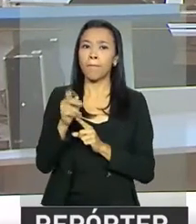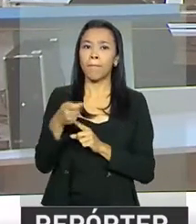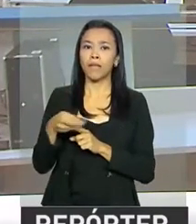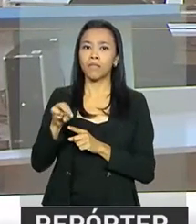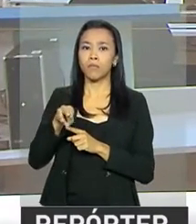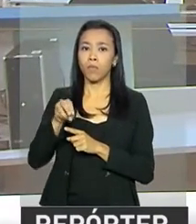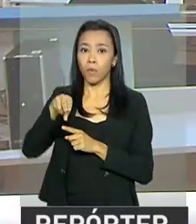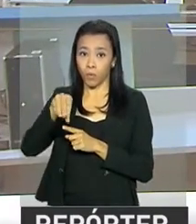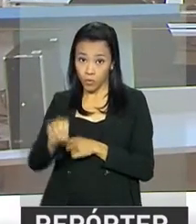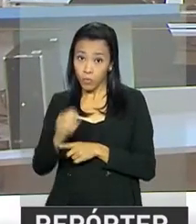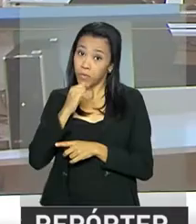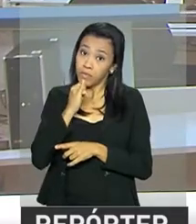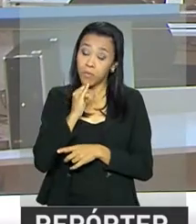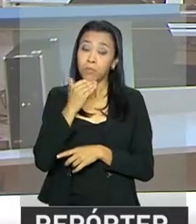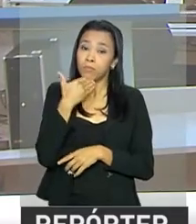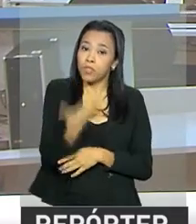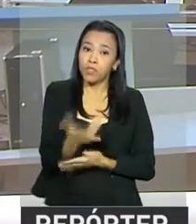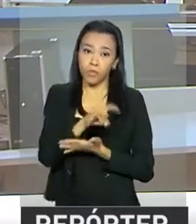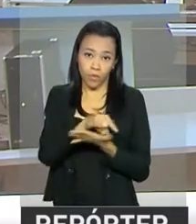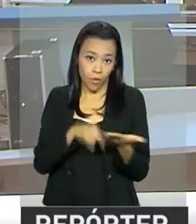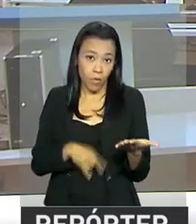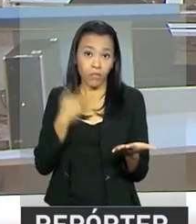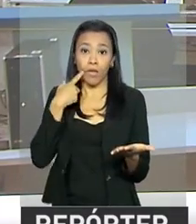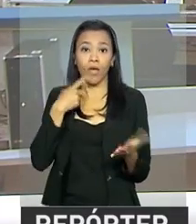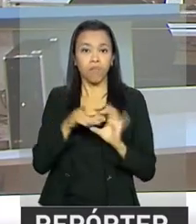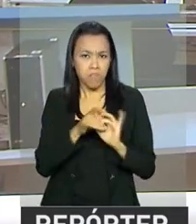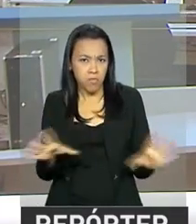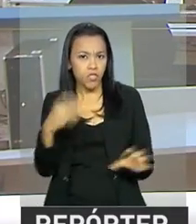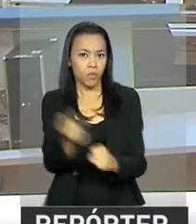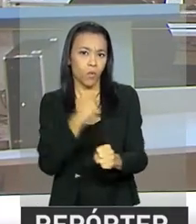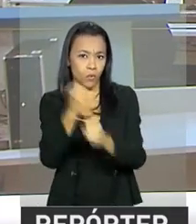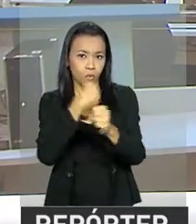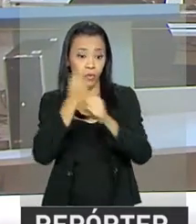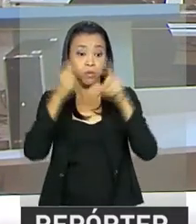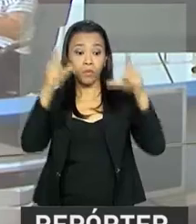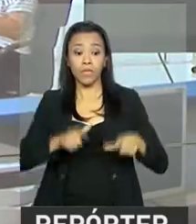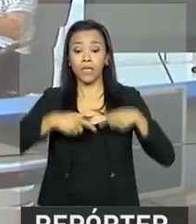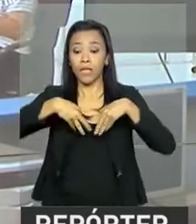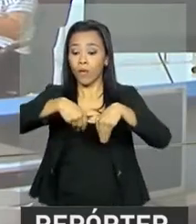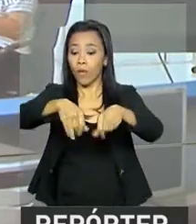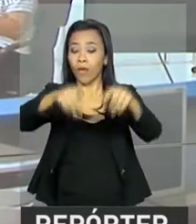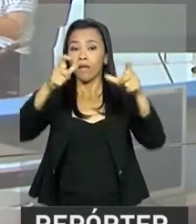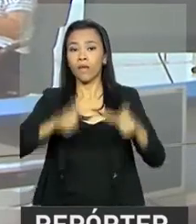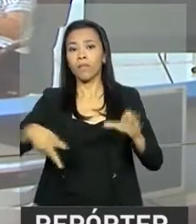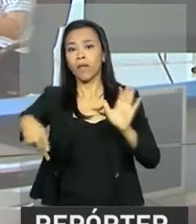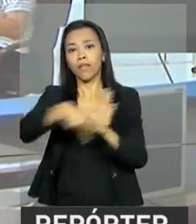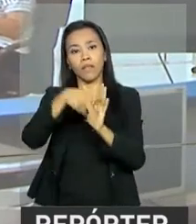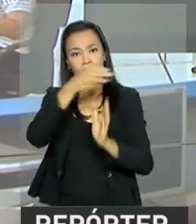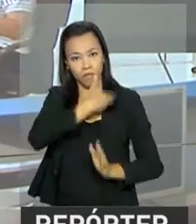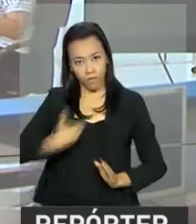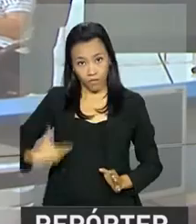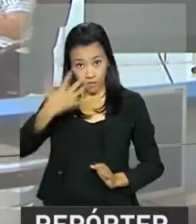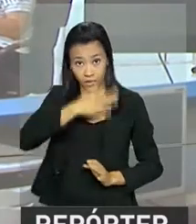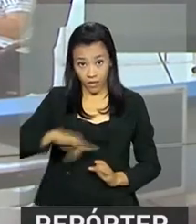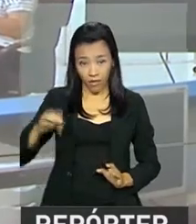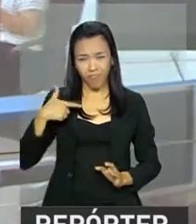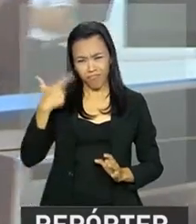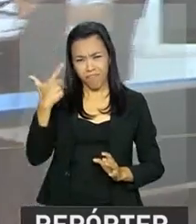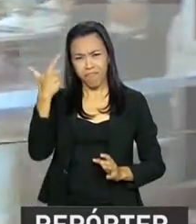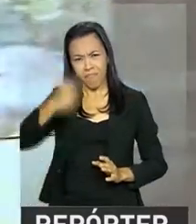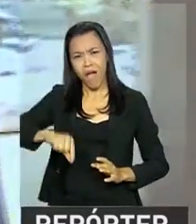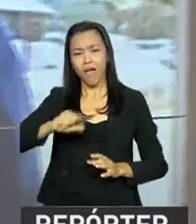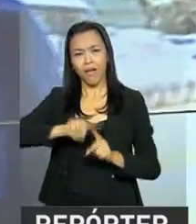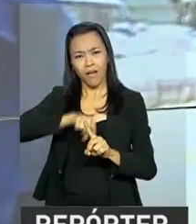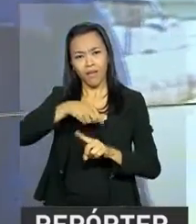exemplo pedir autorização para fazer obras em áreas da união que está acompanhando esse assunto tem mais informações pra gente